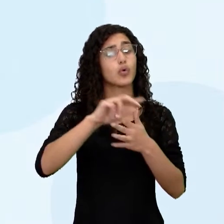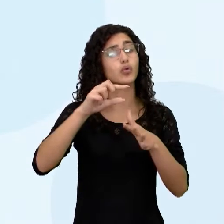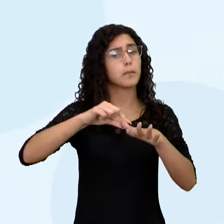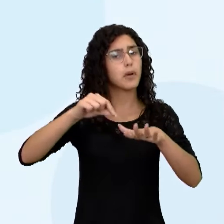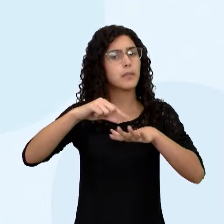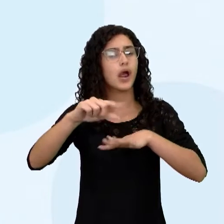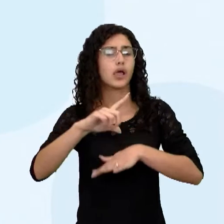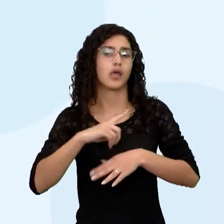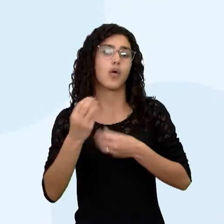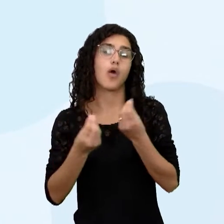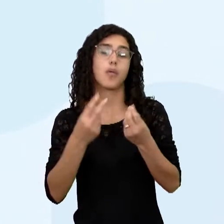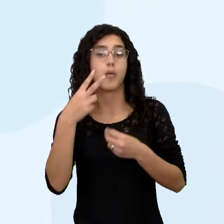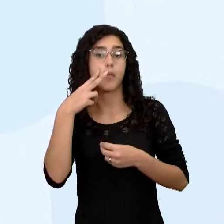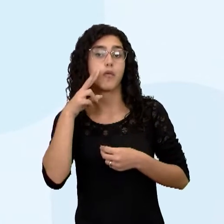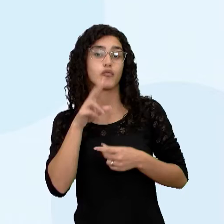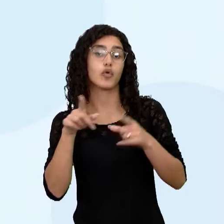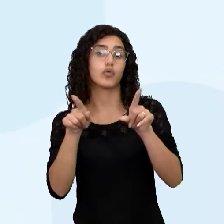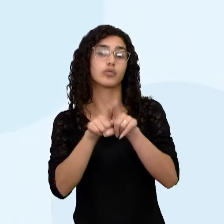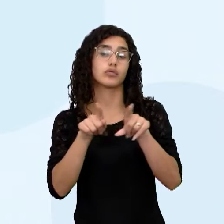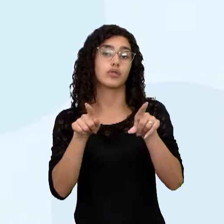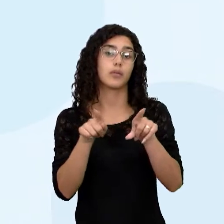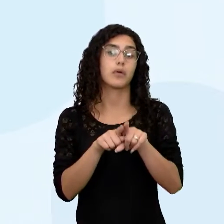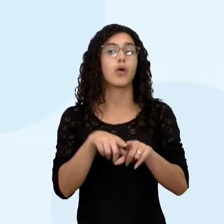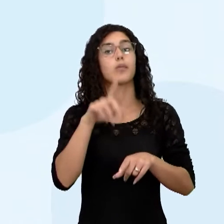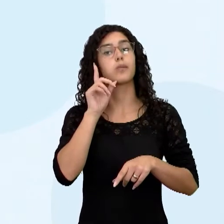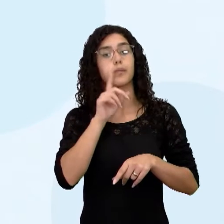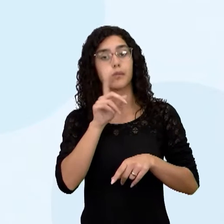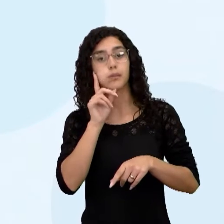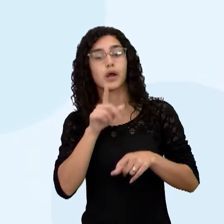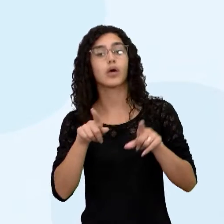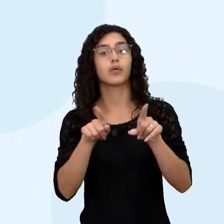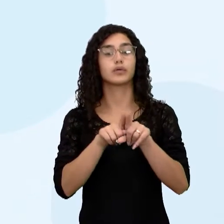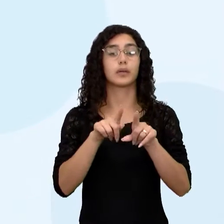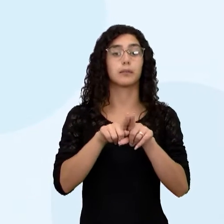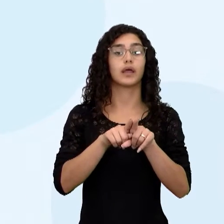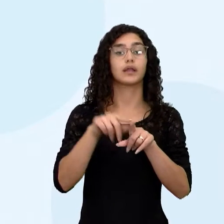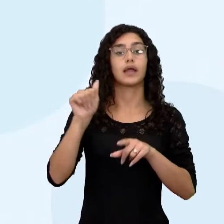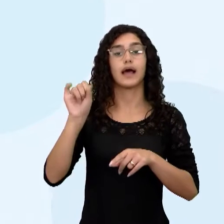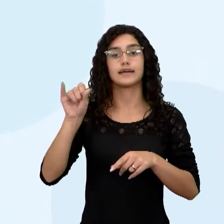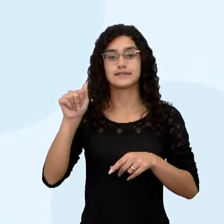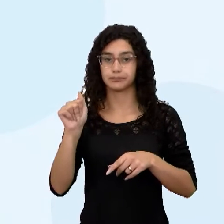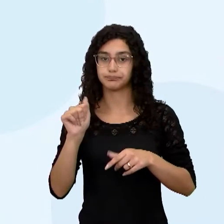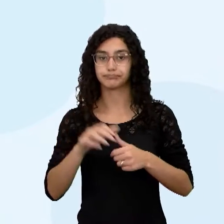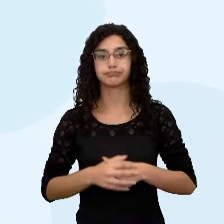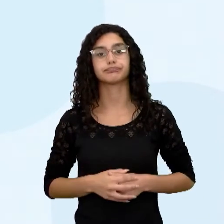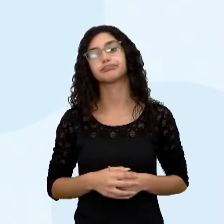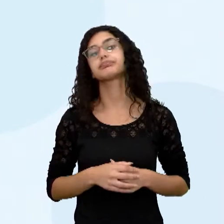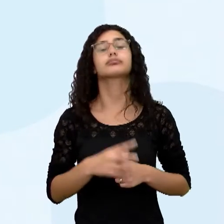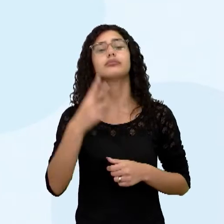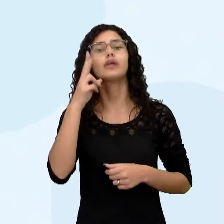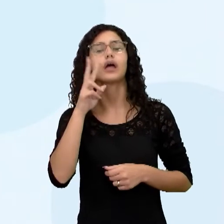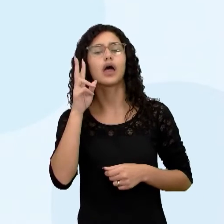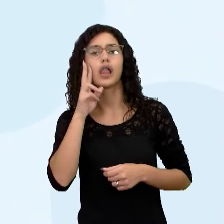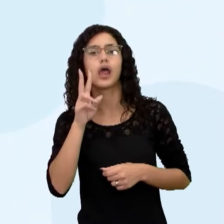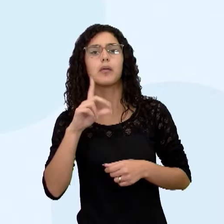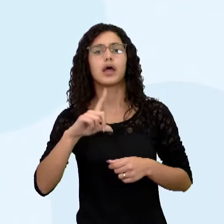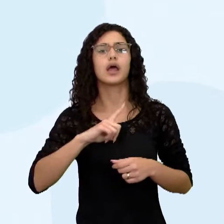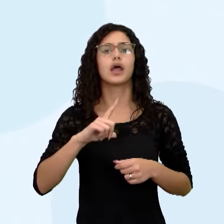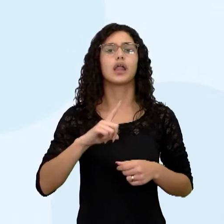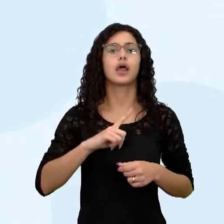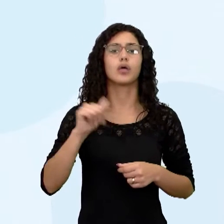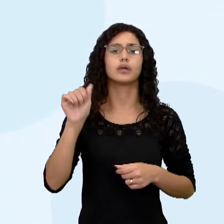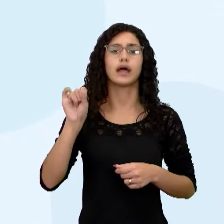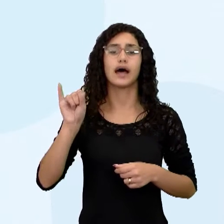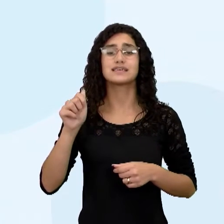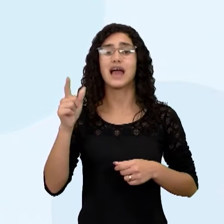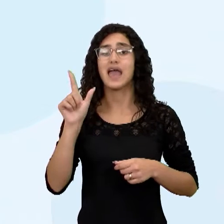continentes e como nós observamos, né, o continente europeu, né, e o continente asiático, né? A gente lembra que o continente asiático